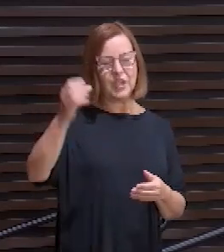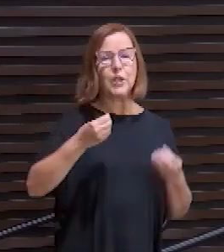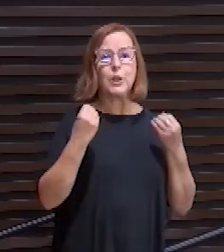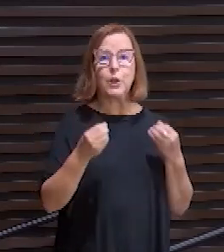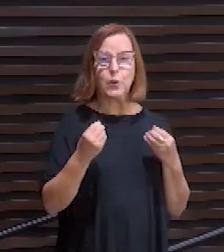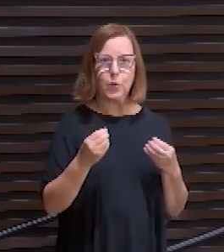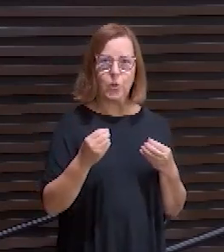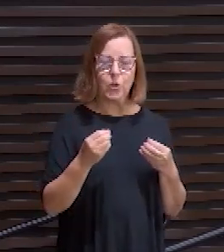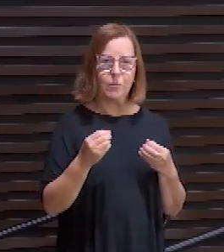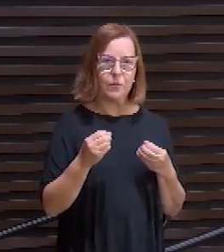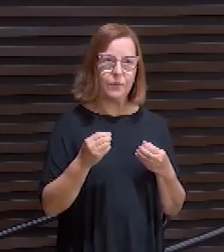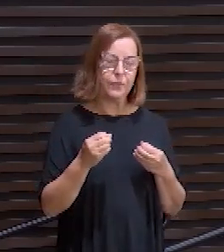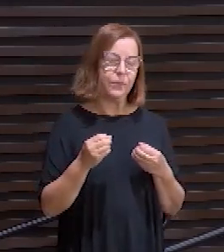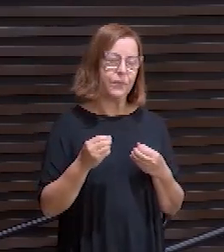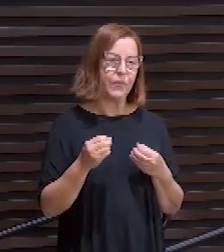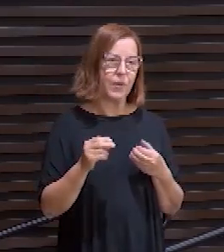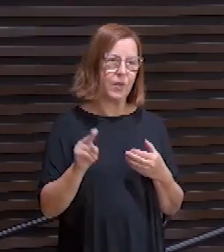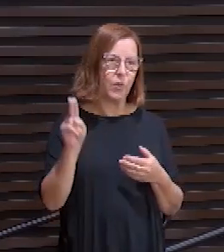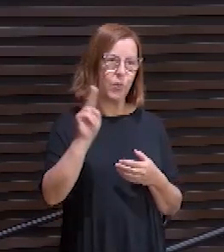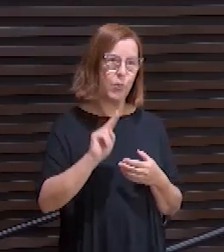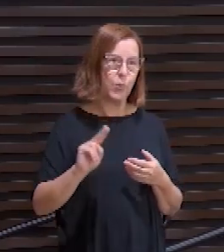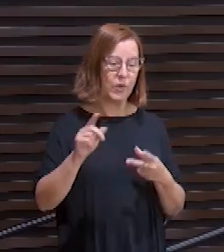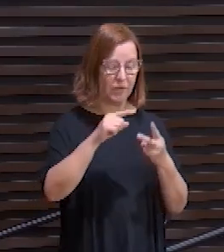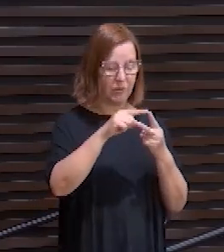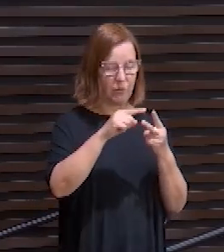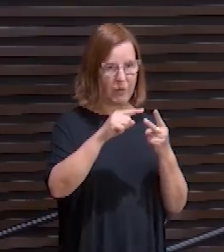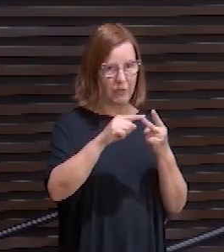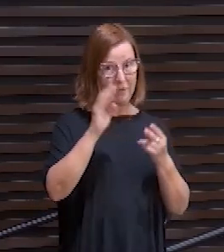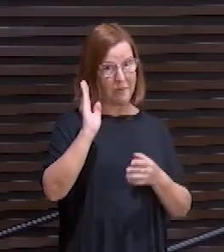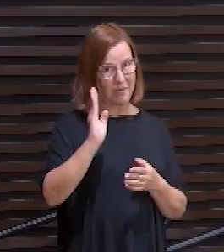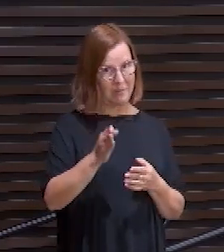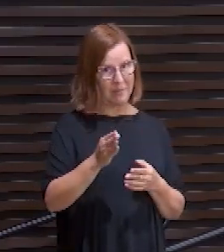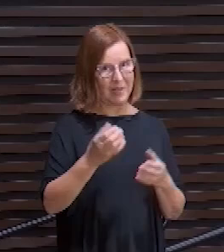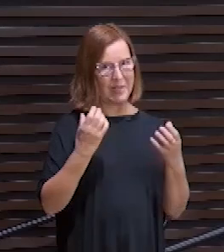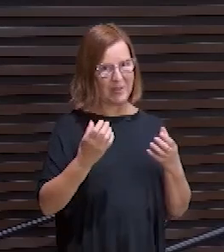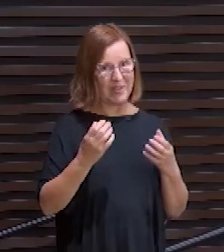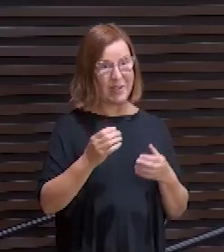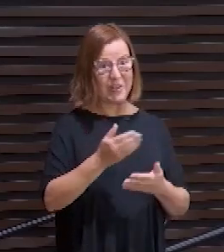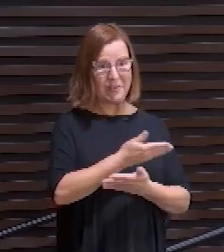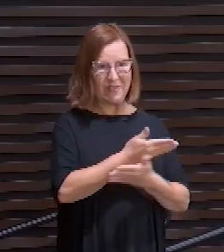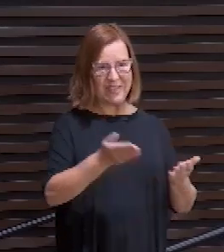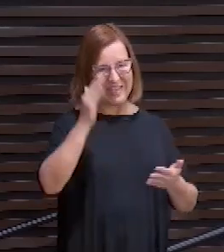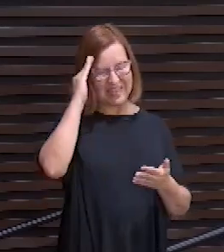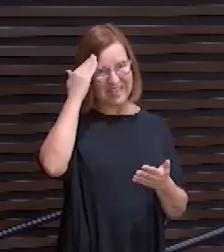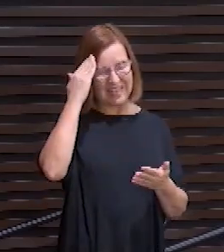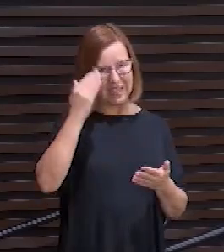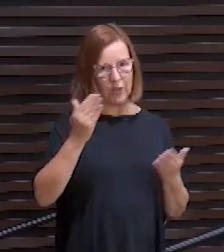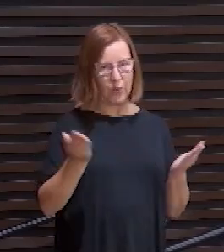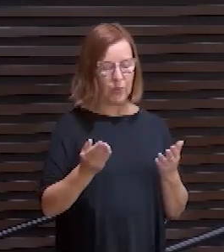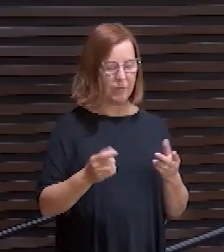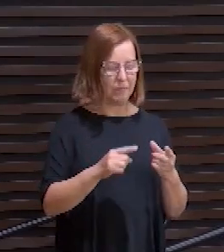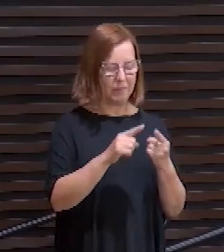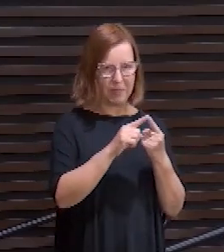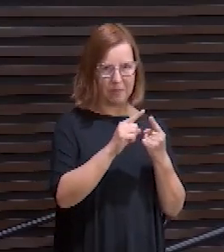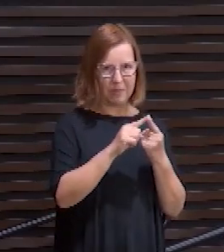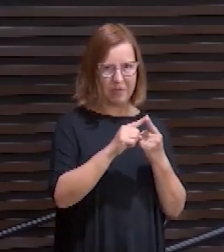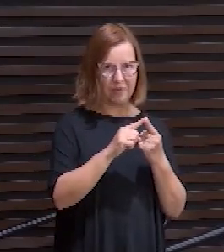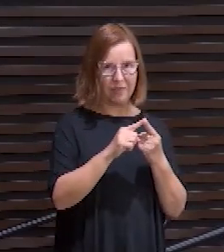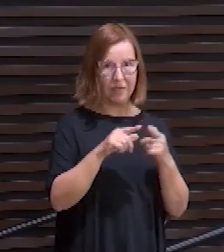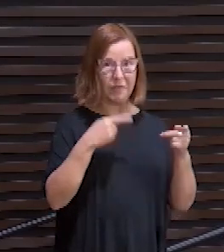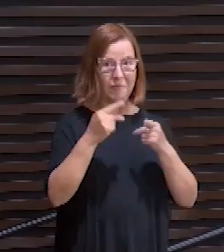dois argumentos principais, e é o que eu quero que vocês entendam hoje. Primeiro, ele destaca que